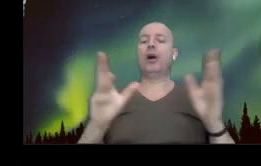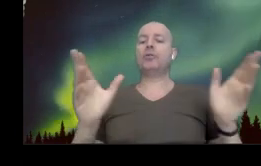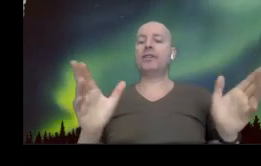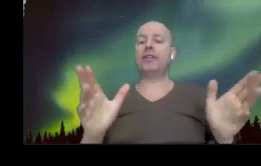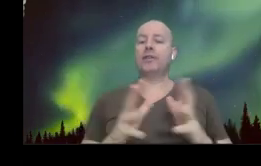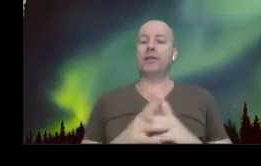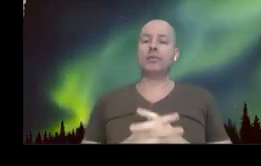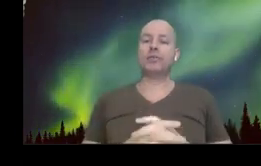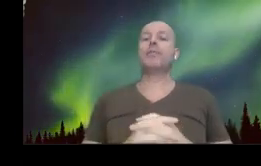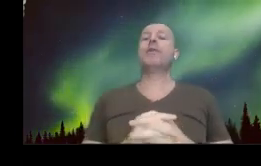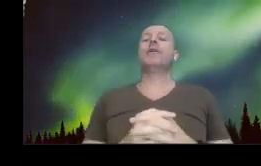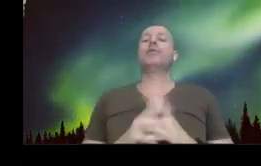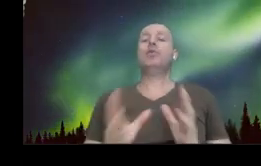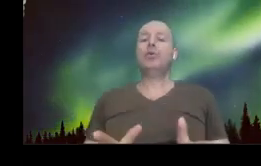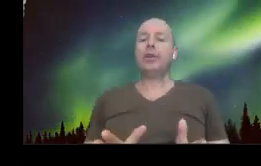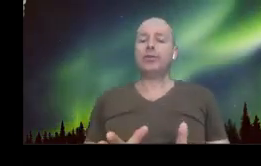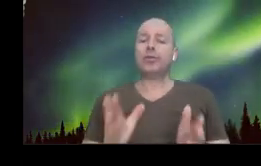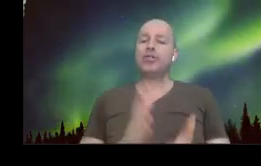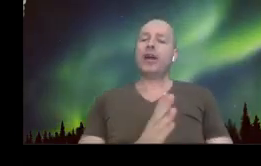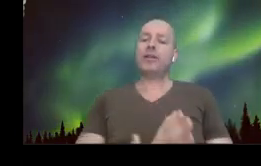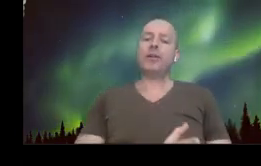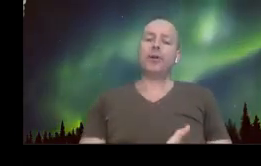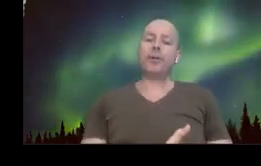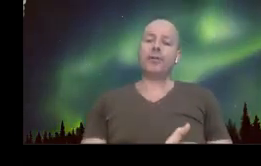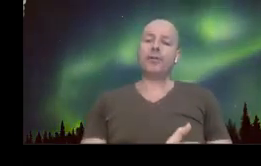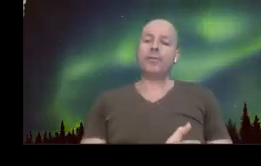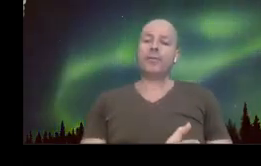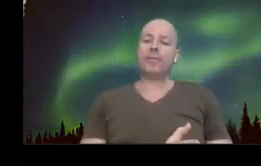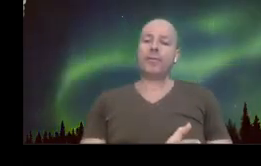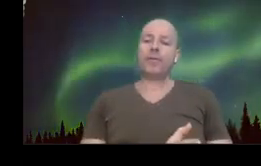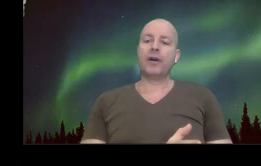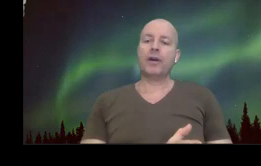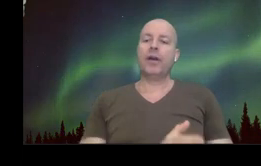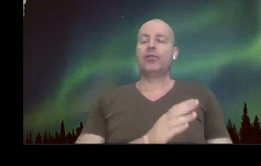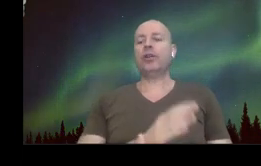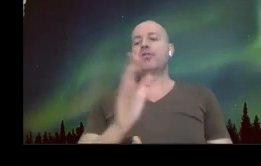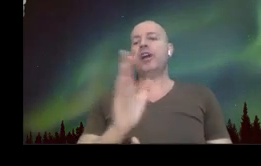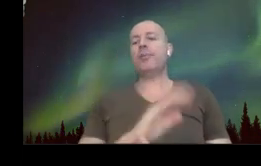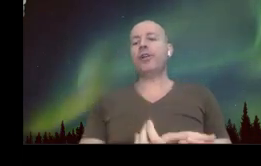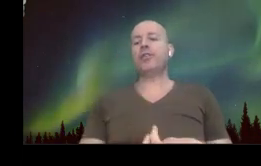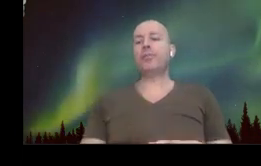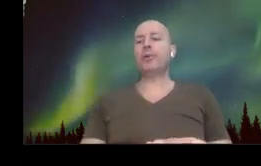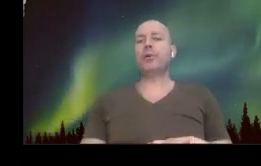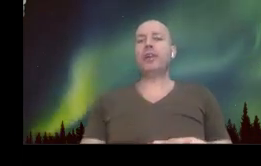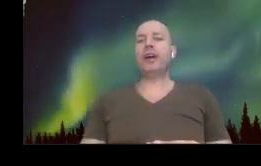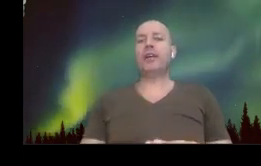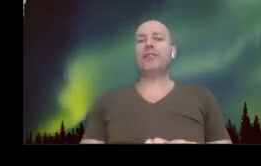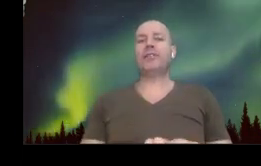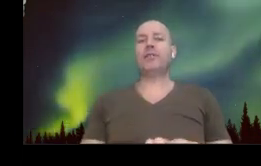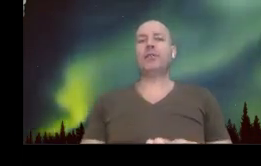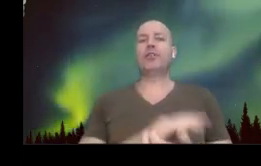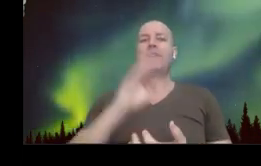de fio de alta tensão, tudo isso gera desapropriação. Então, só não gera, por